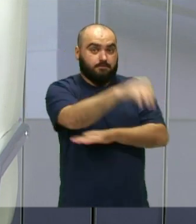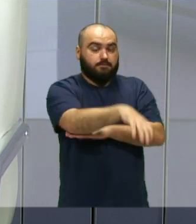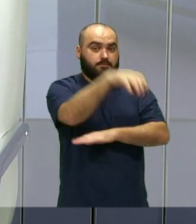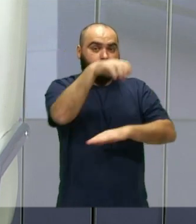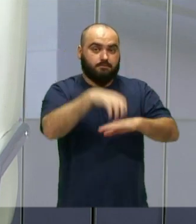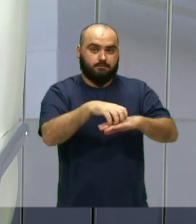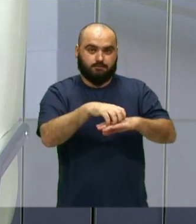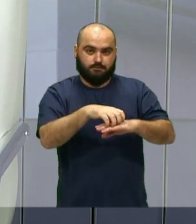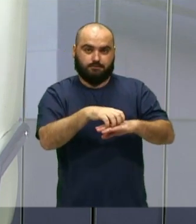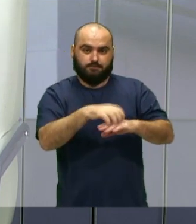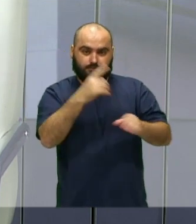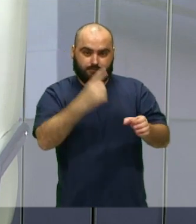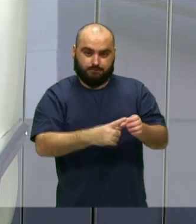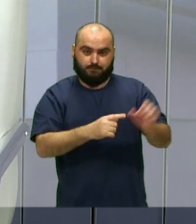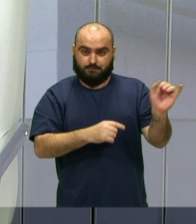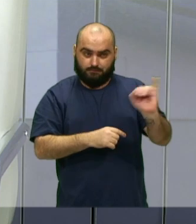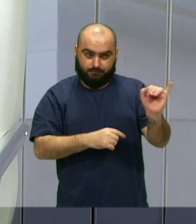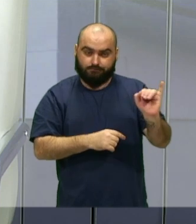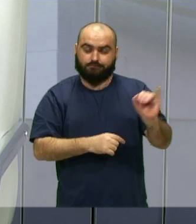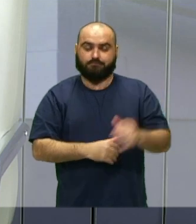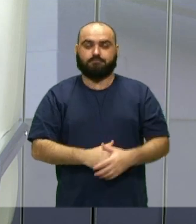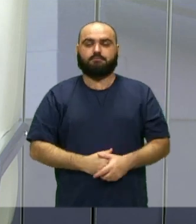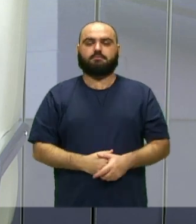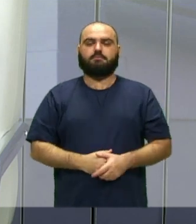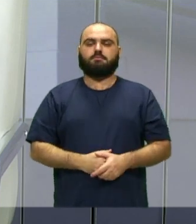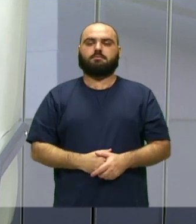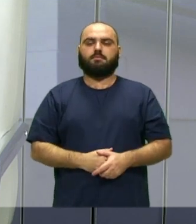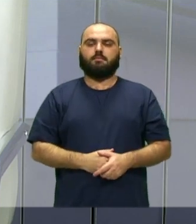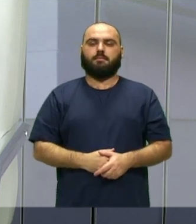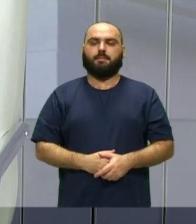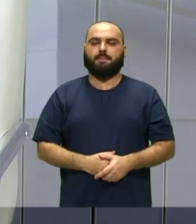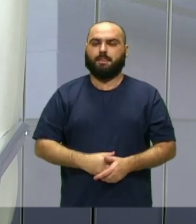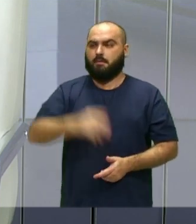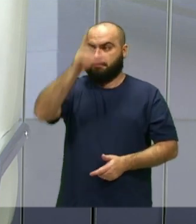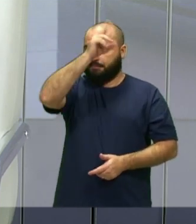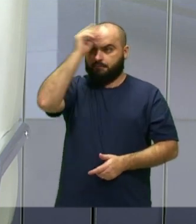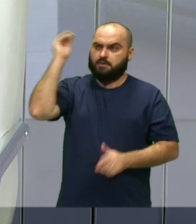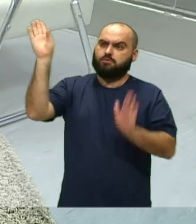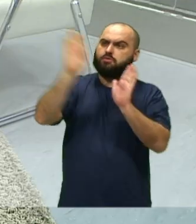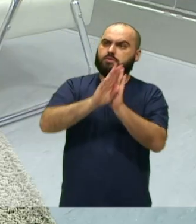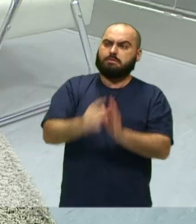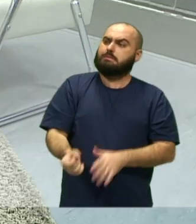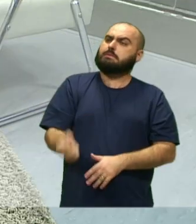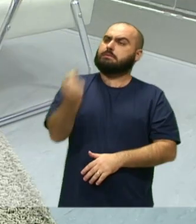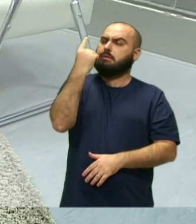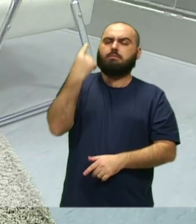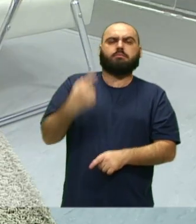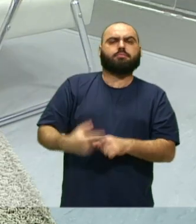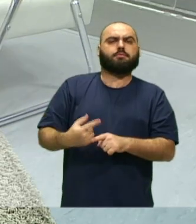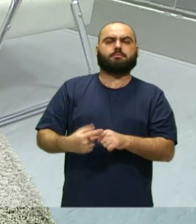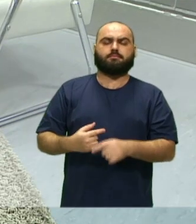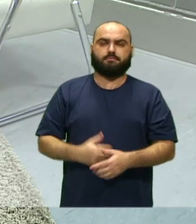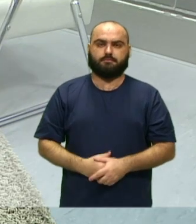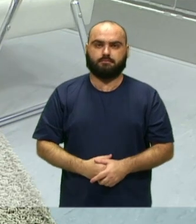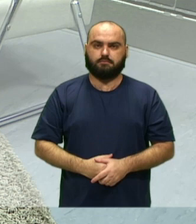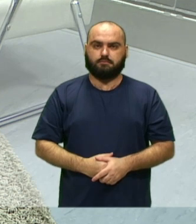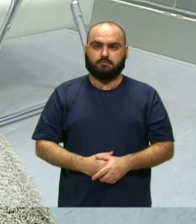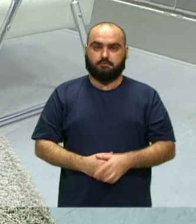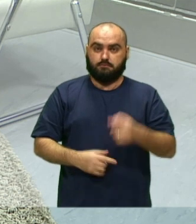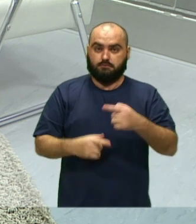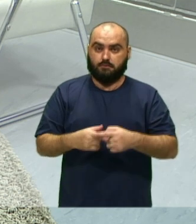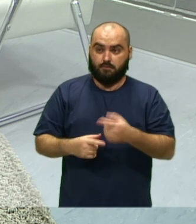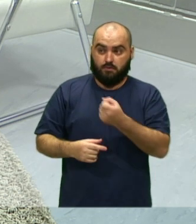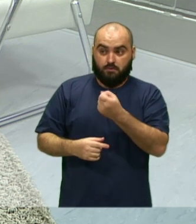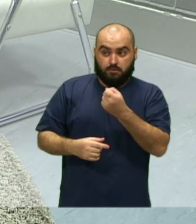Itajaí, que depende economicamente do Porto. E ele veio e foi muito estranho o que aconteceu. Primeiro porque os números diziam